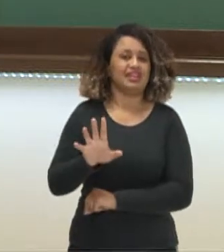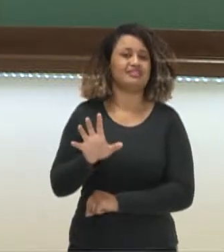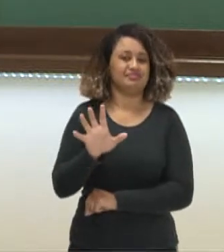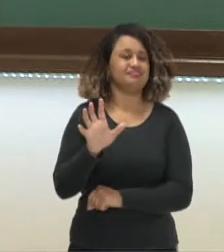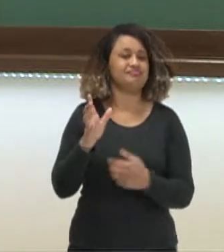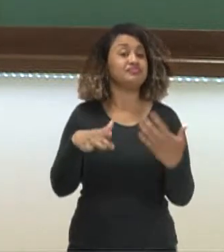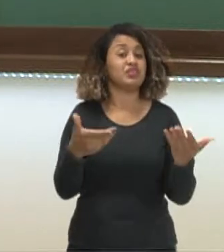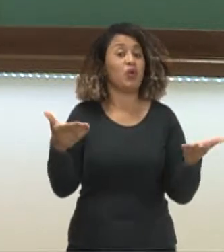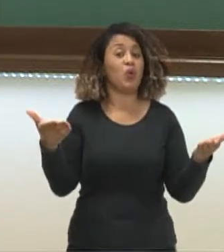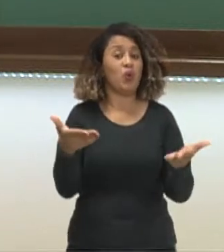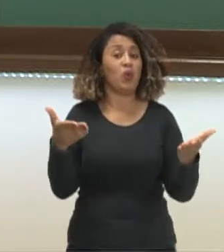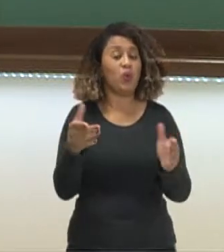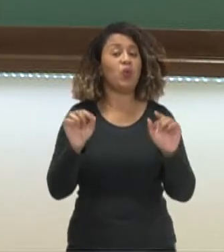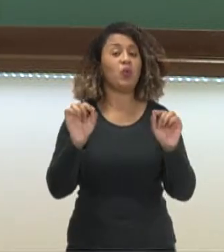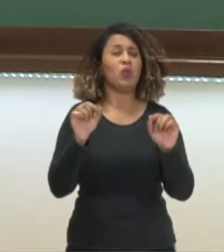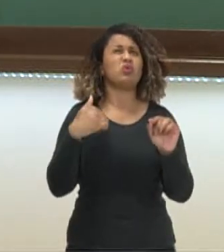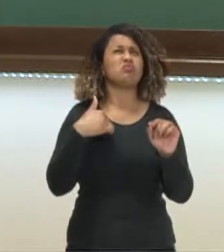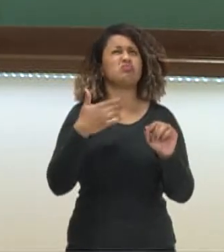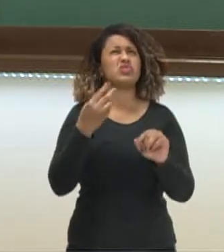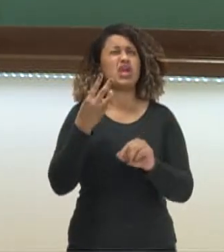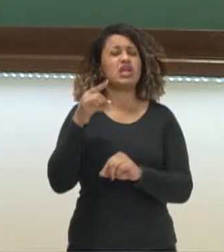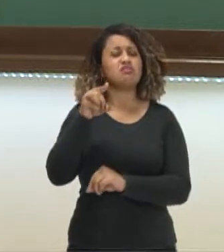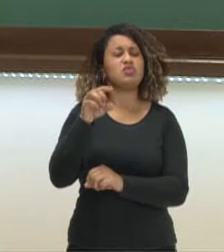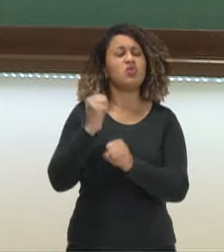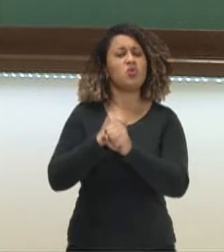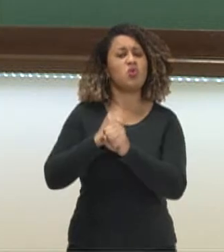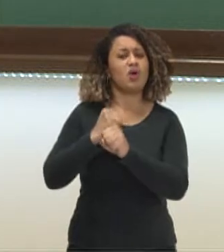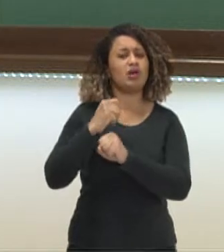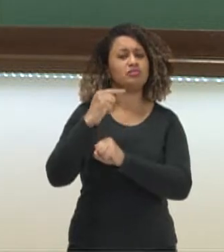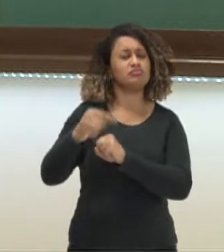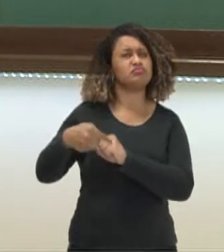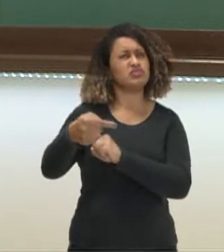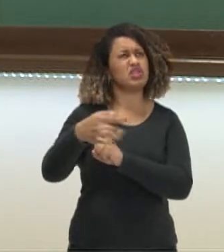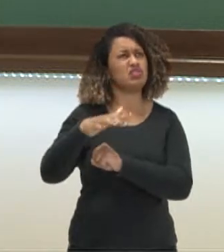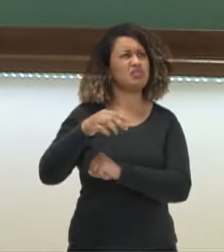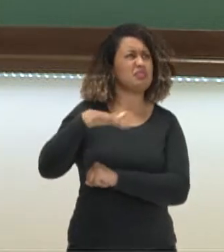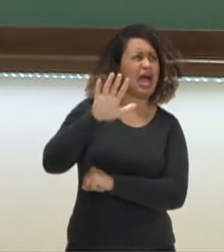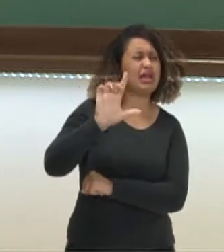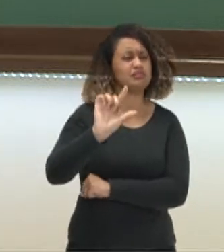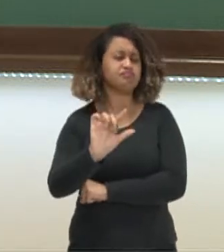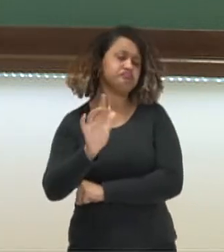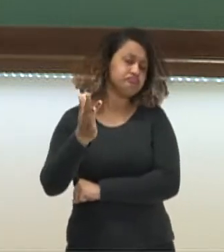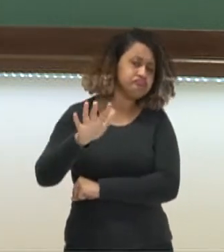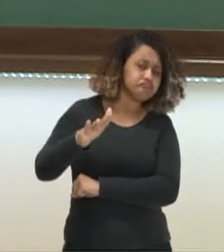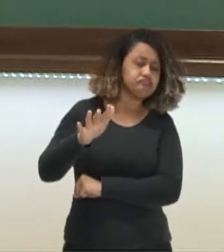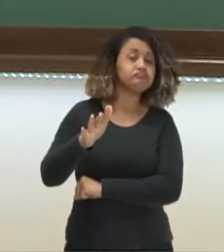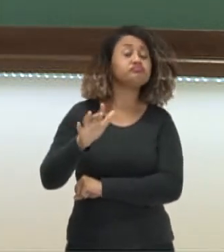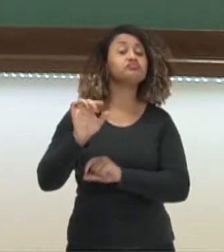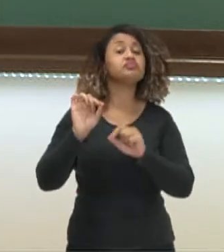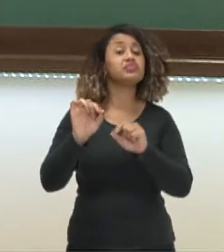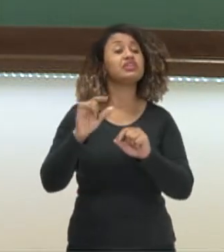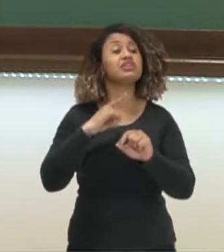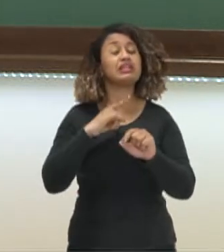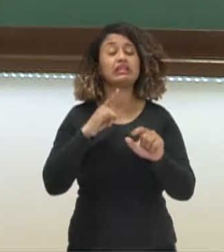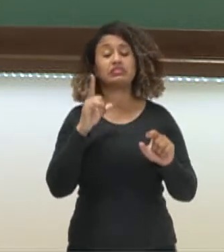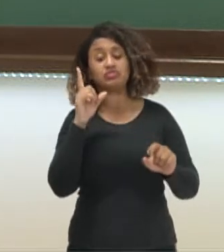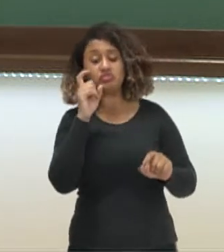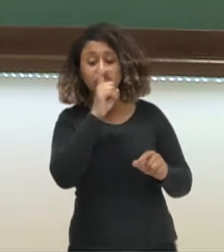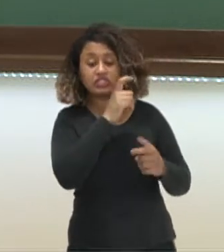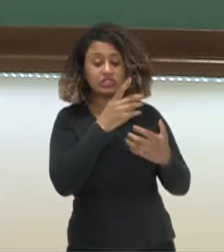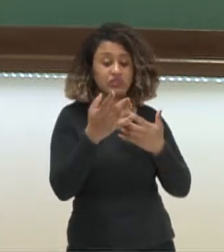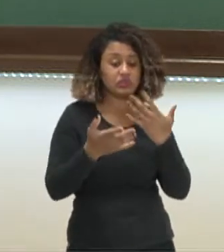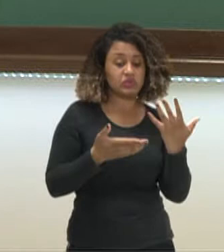E hoje, há quase de 3.000 anos, talvez um pouquinho mais, talvez um pouquinho menos, nós temos uma certa